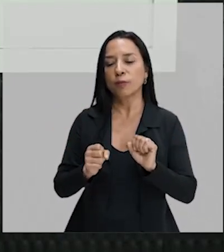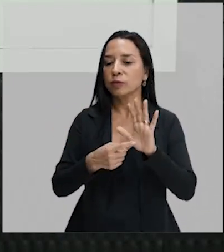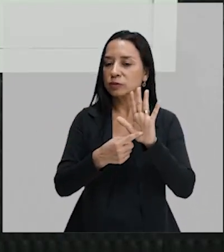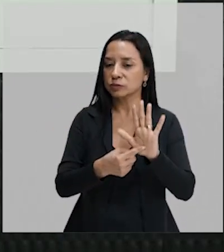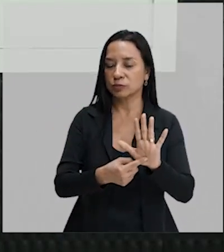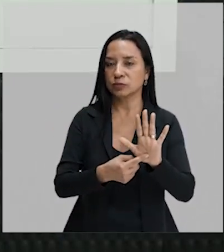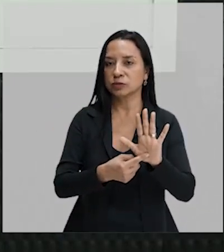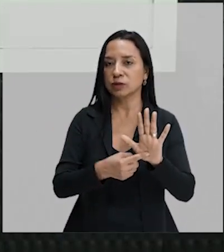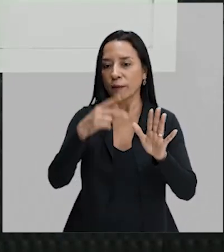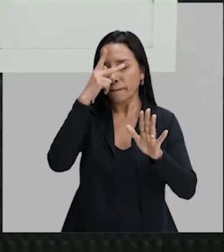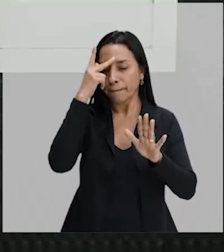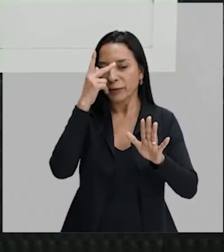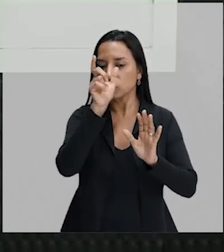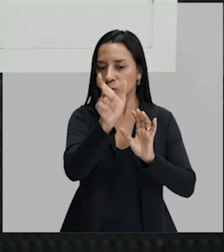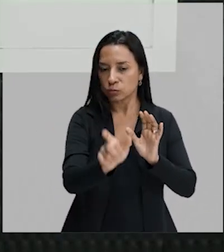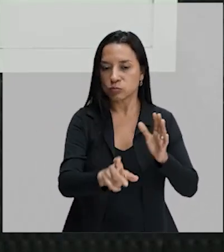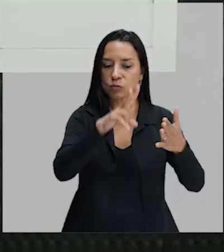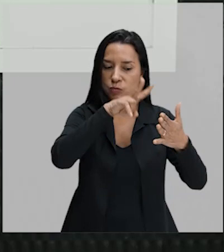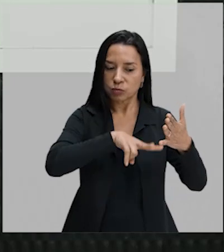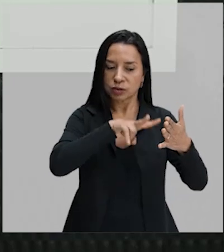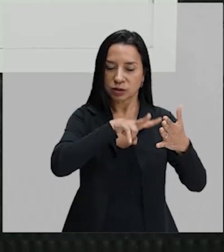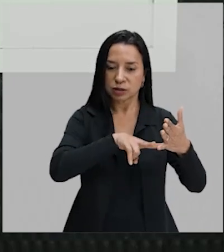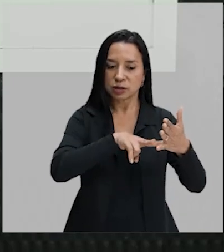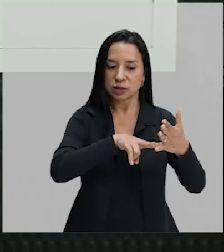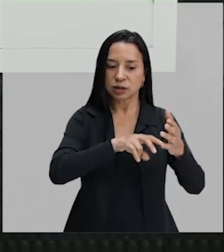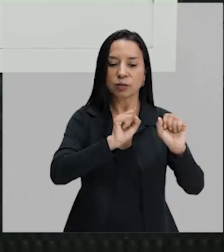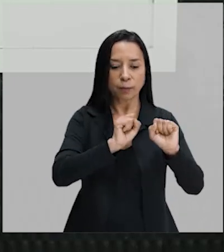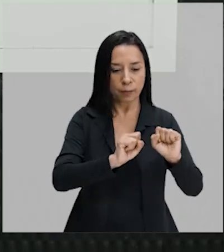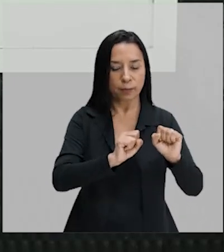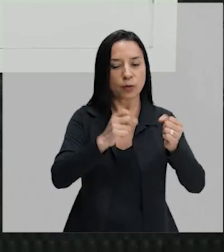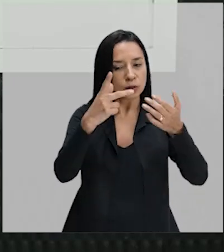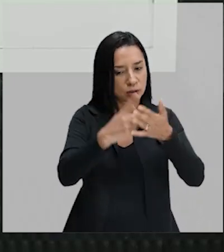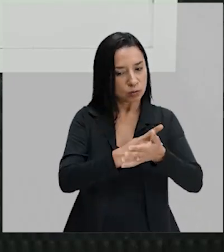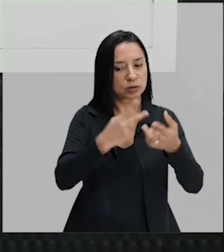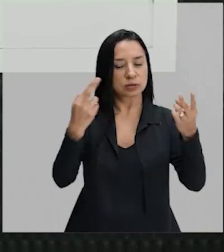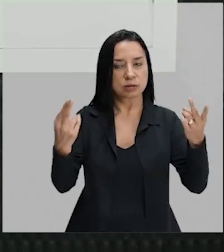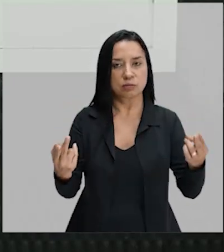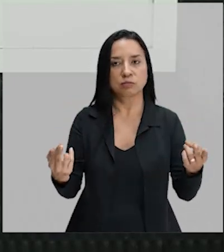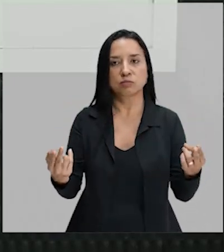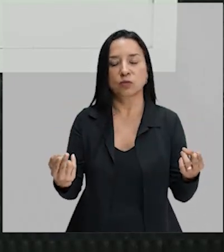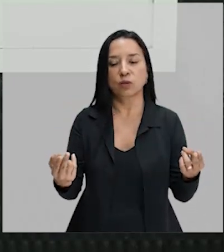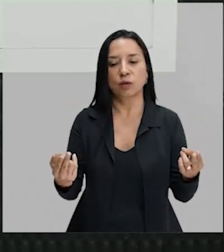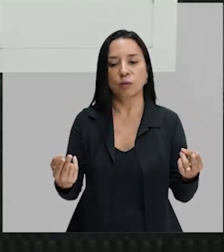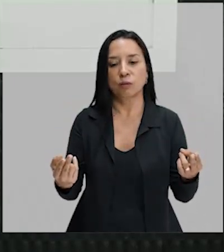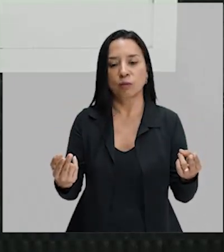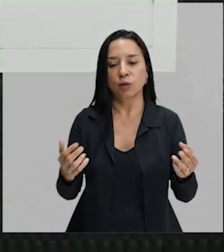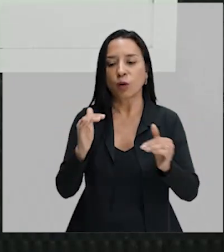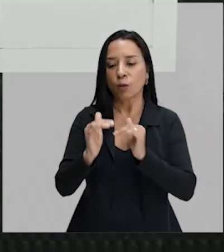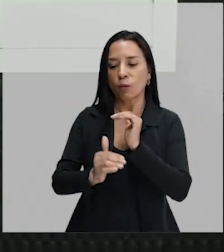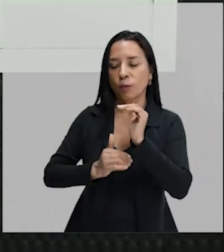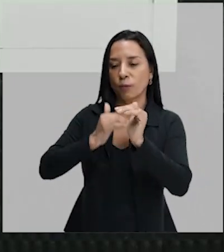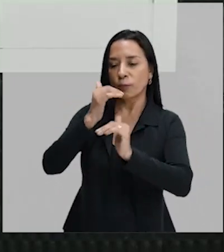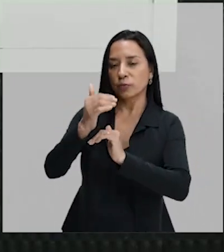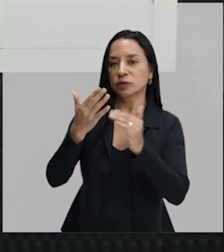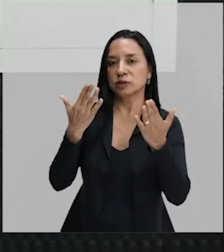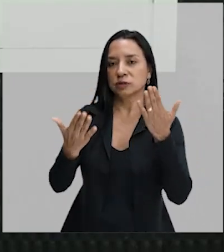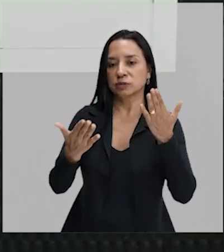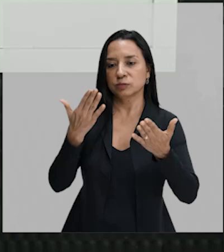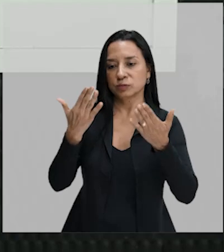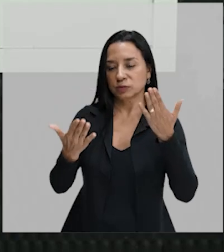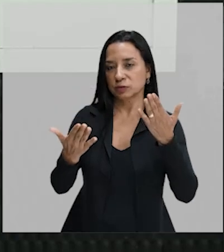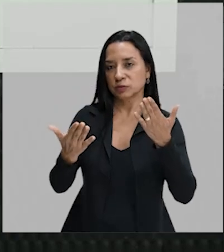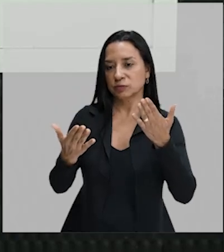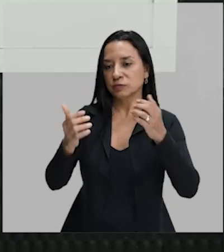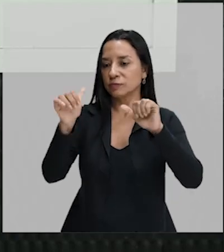que também acontecerá a mesma coisa. Ok? Então, esse processo comparativo, Perceba, é uma grande estratégia mesmo.